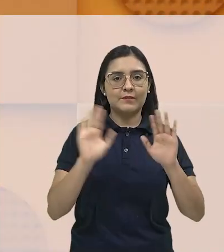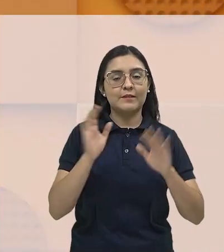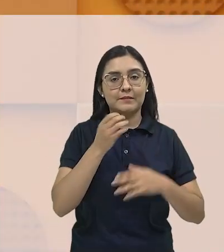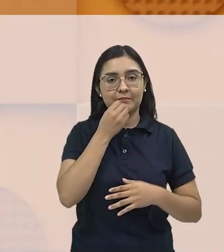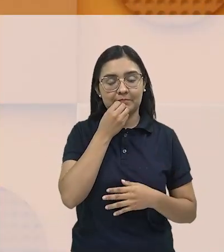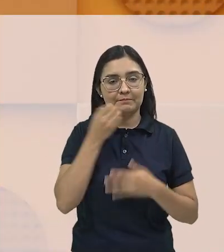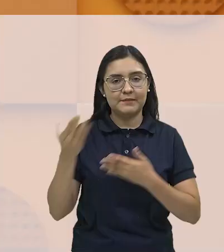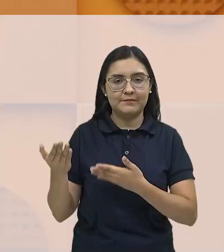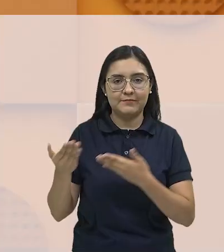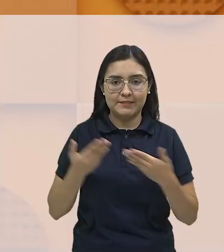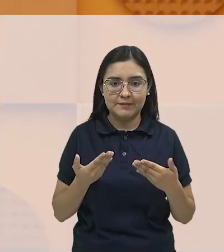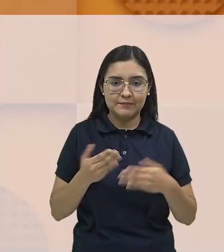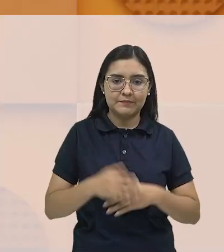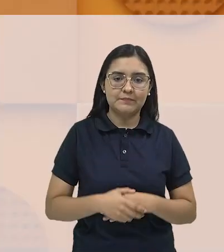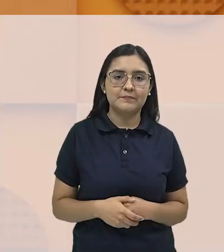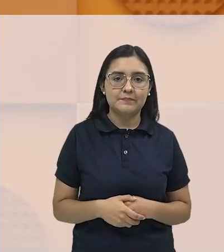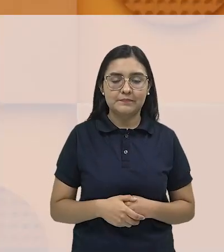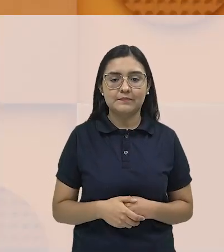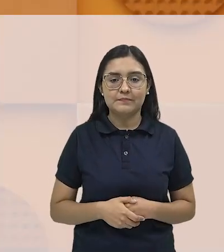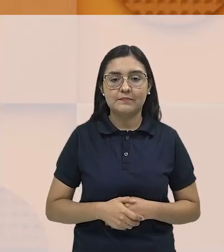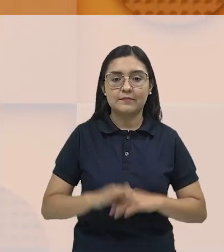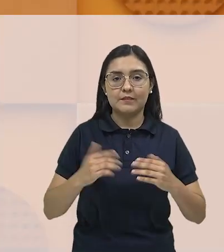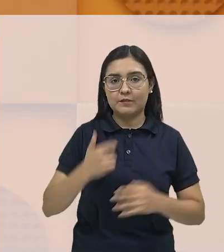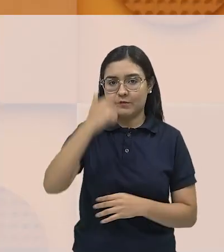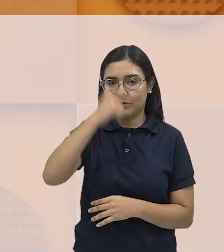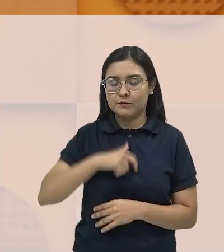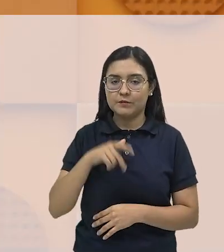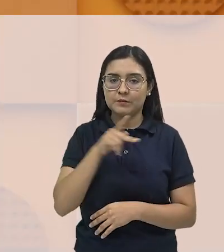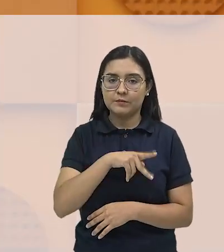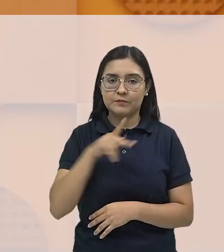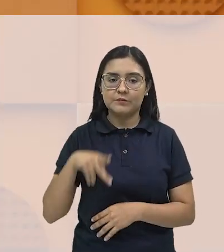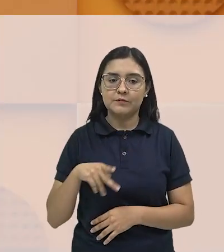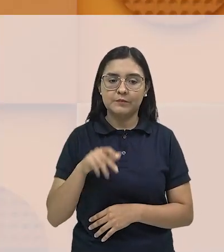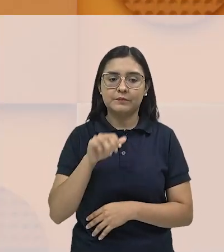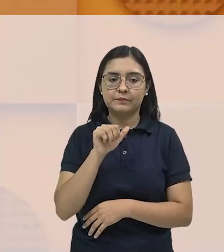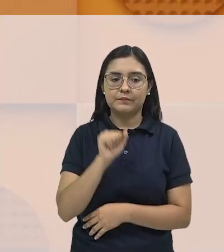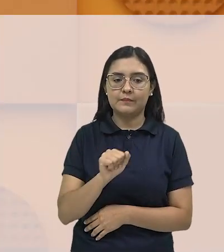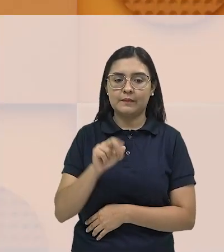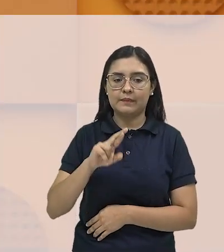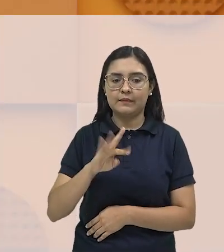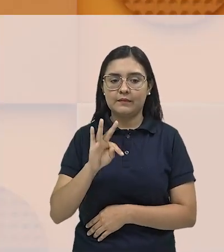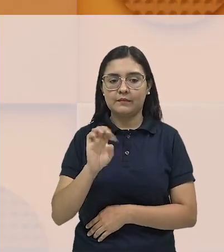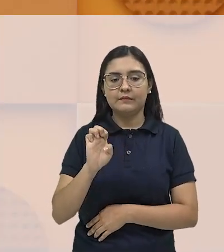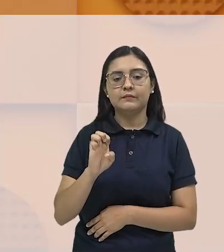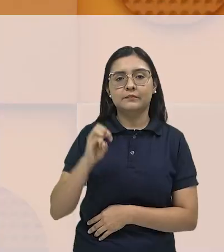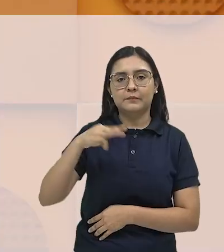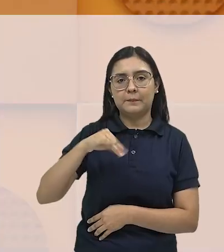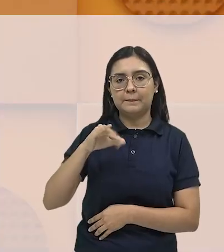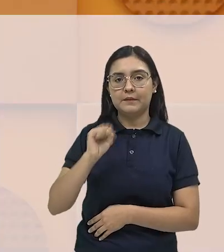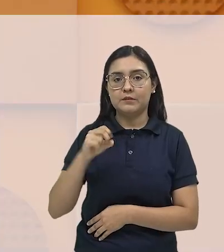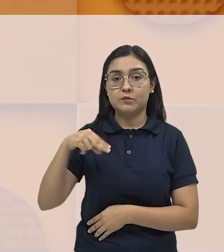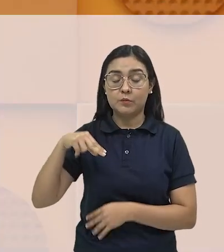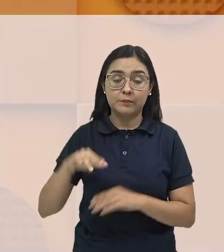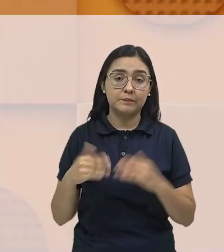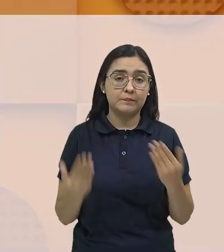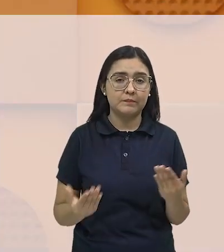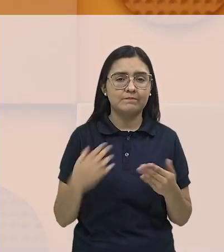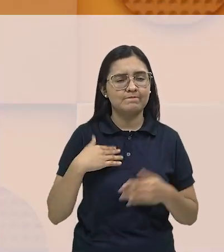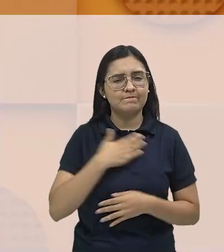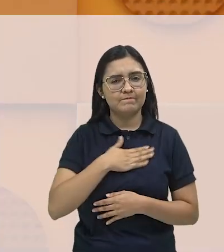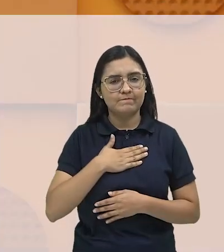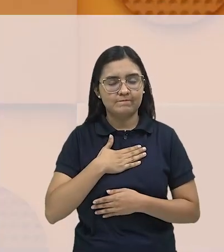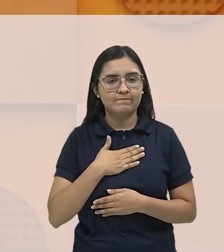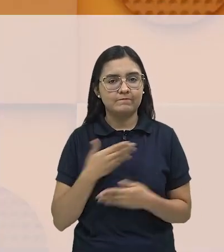Sejam todos muito bem-vindos, tá? Eu sou o professor Artemison Montanho, do componente de História. É um prazer enorme estar aqui com vocês, para que a